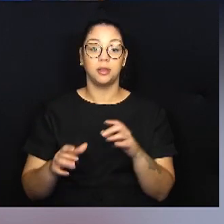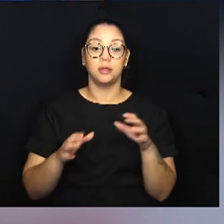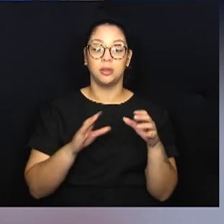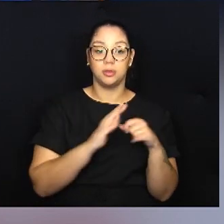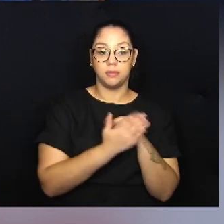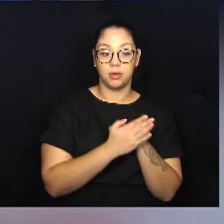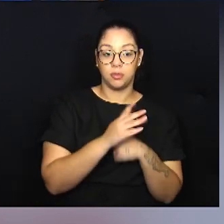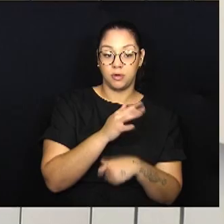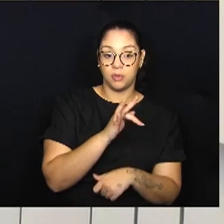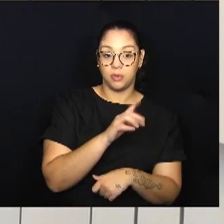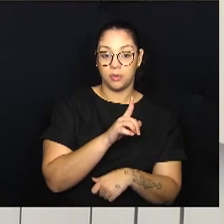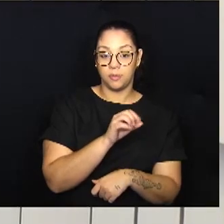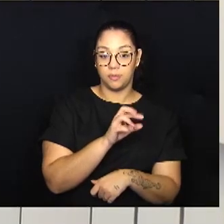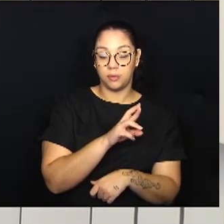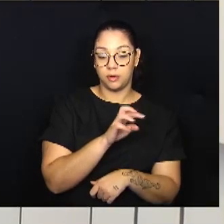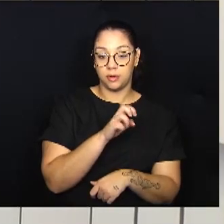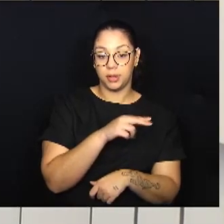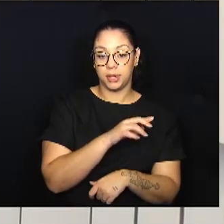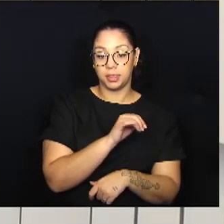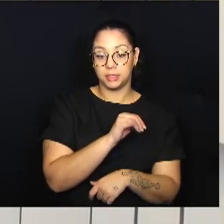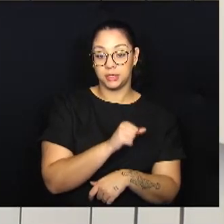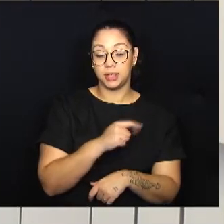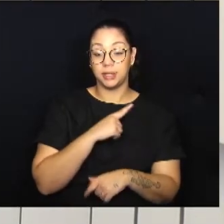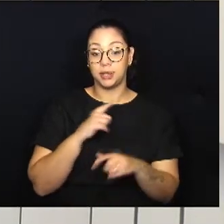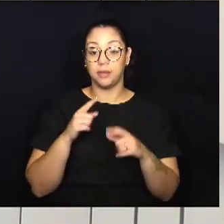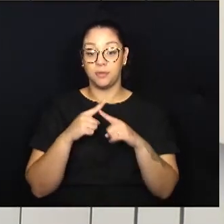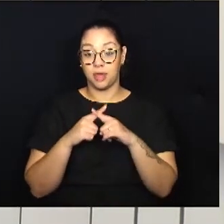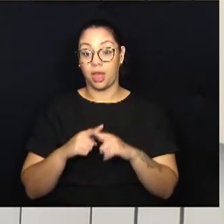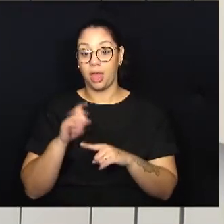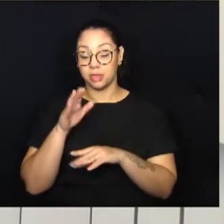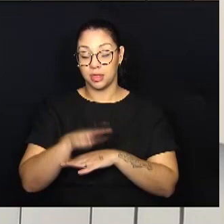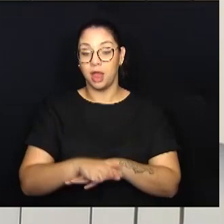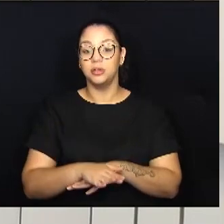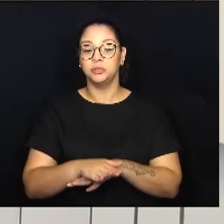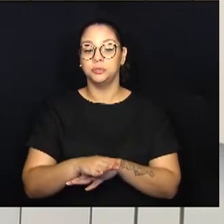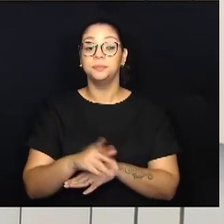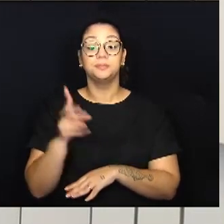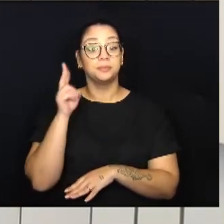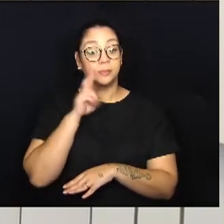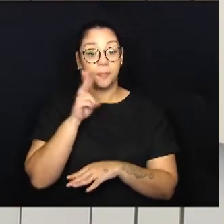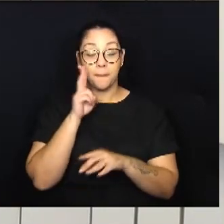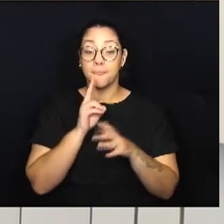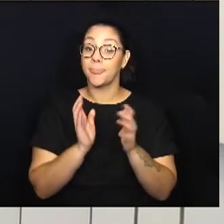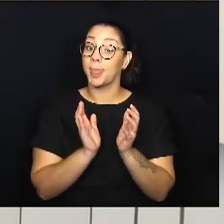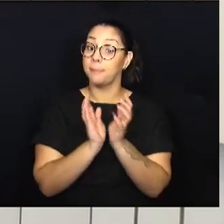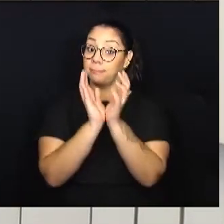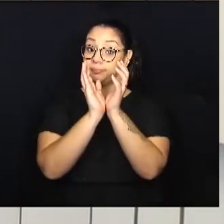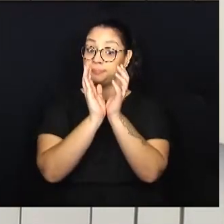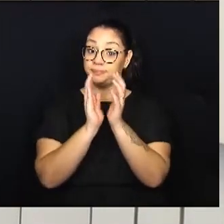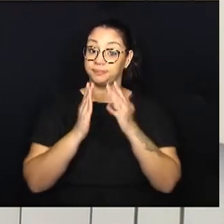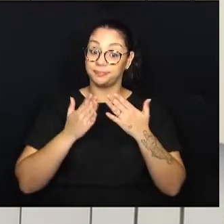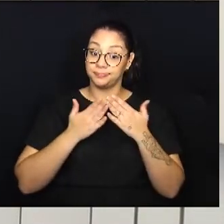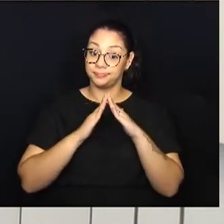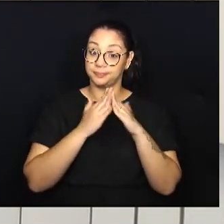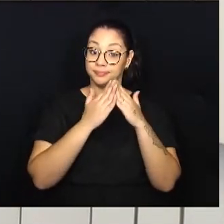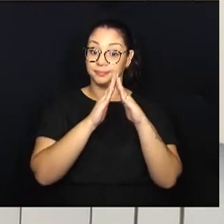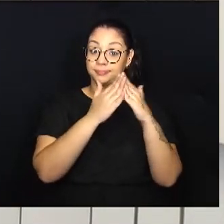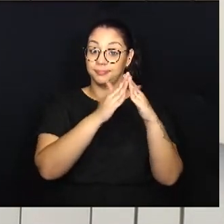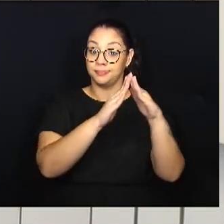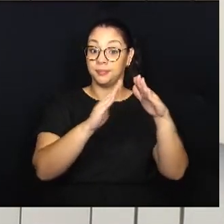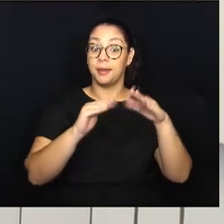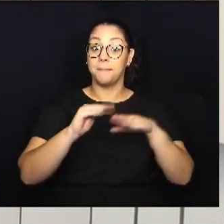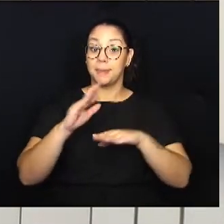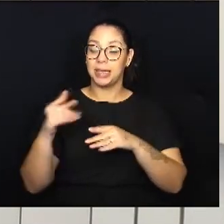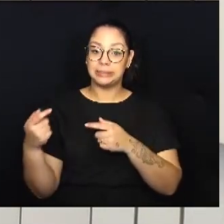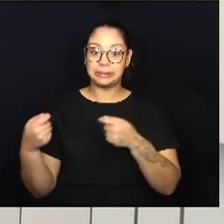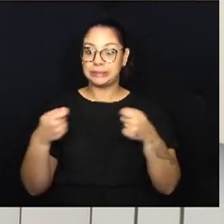na tarde do sábado. A gente lembra que a Taça das Favelas promete ser a mais disputada